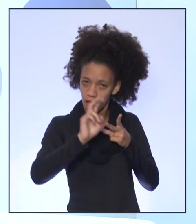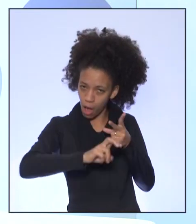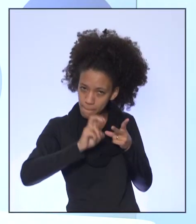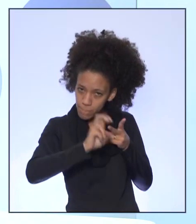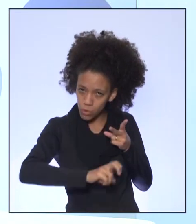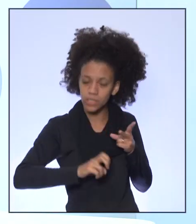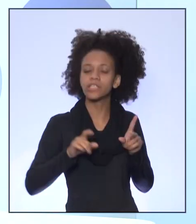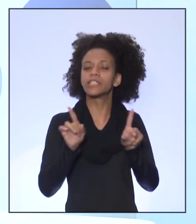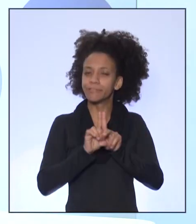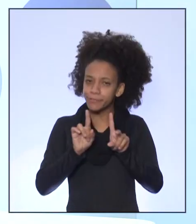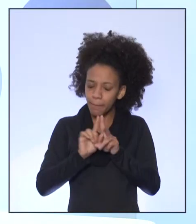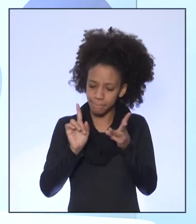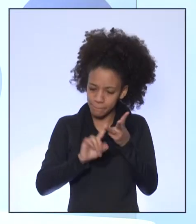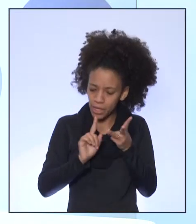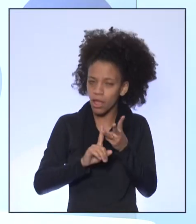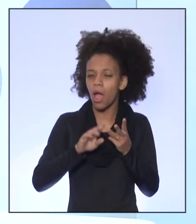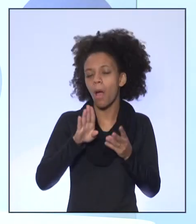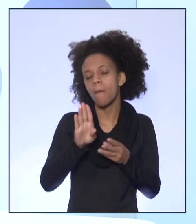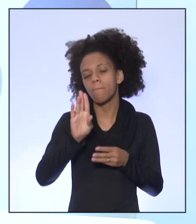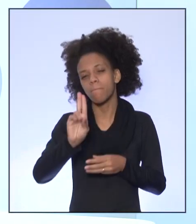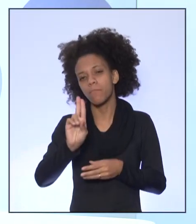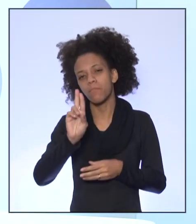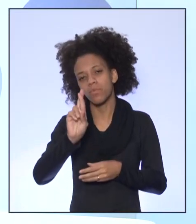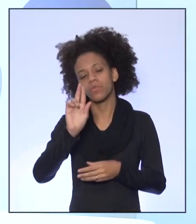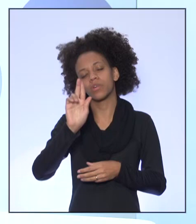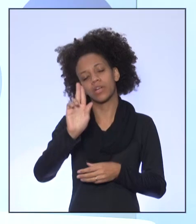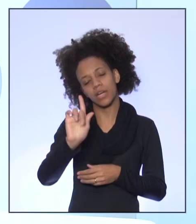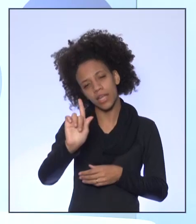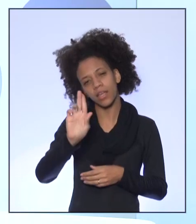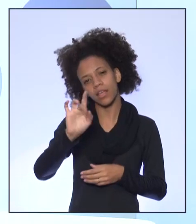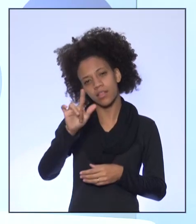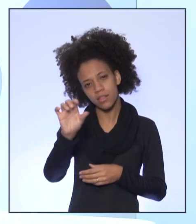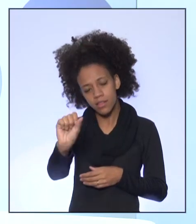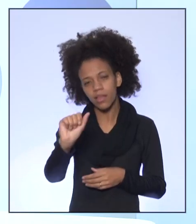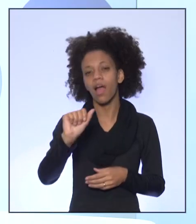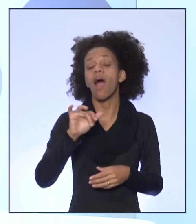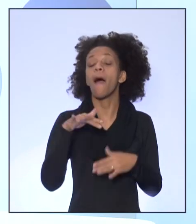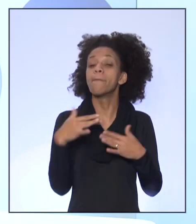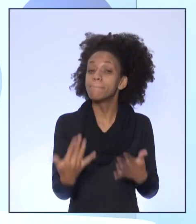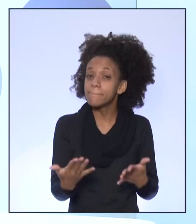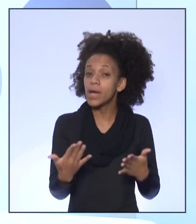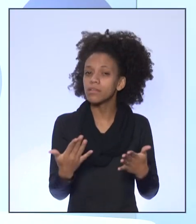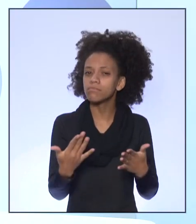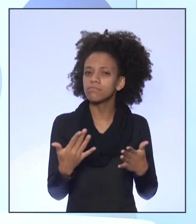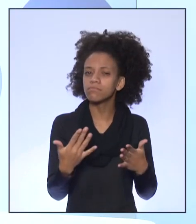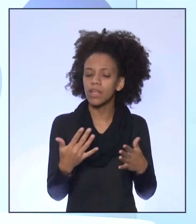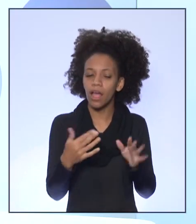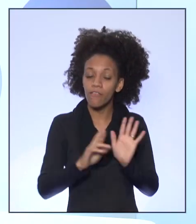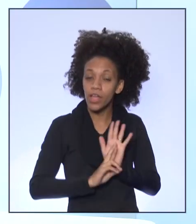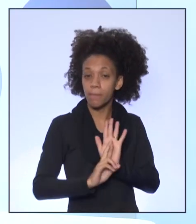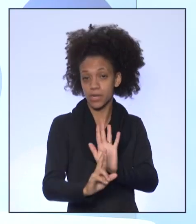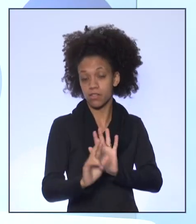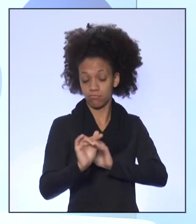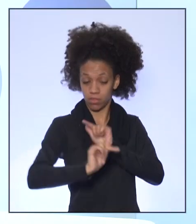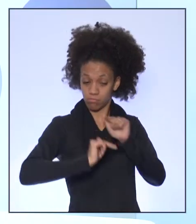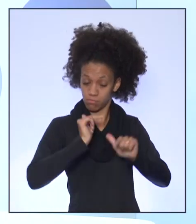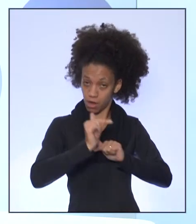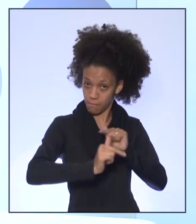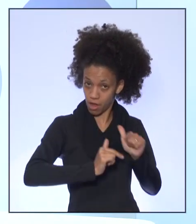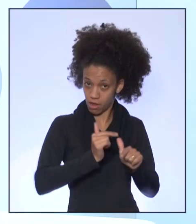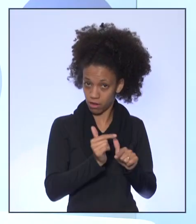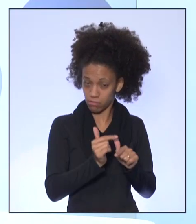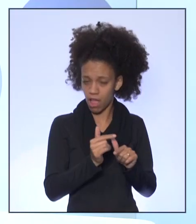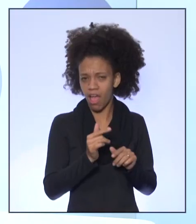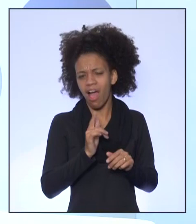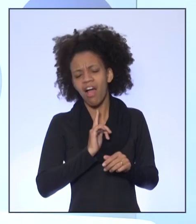também a burguesia, uma alta burguesia. E nesse momento aí, ele está sendo representado pelo trabalho. Existem